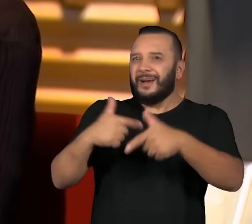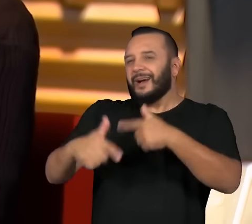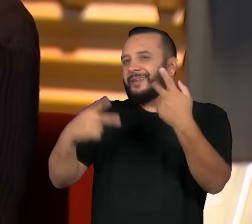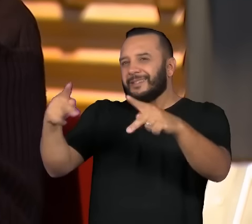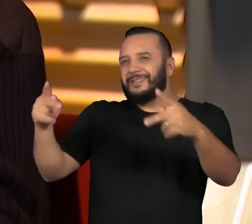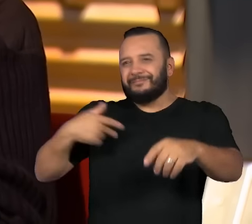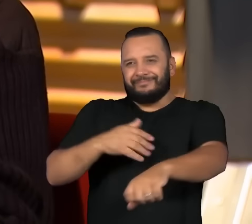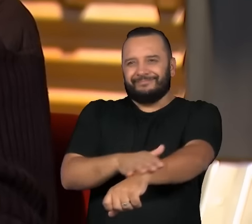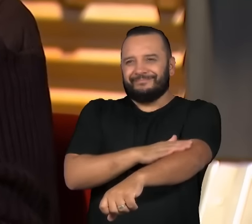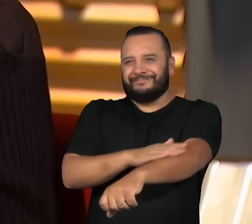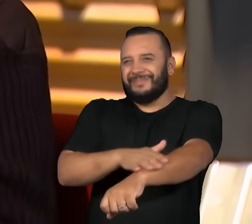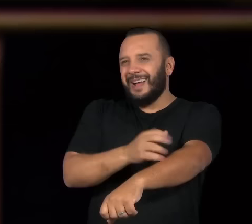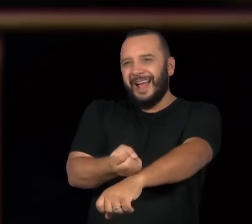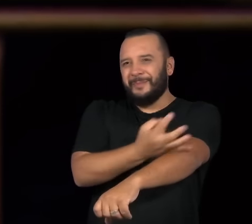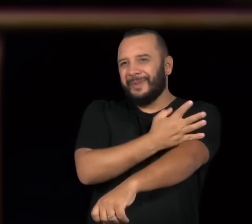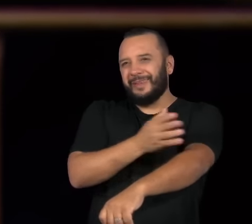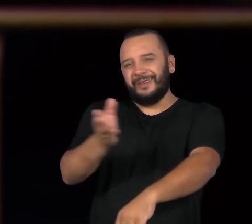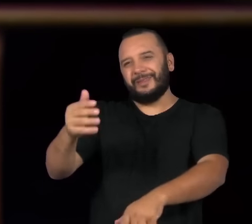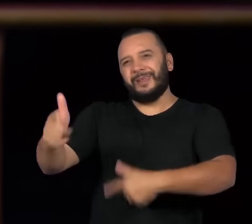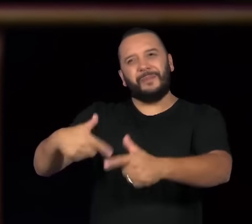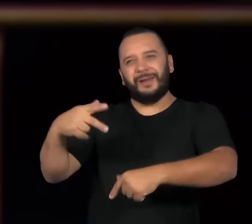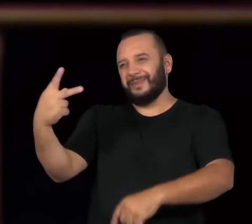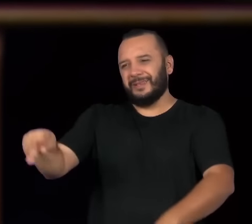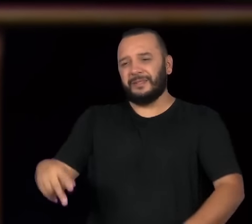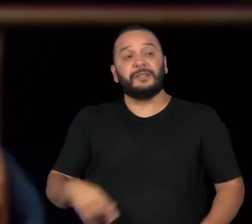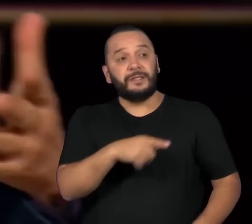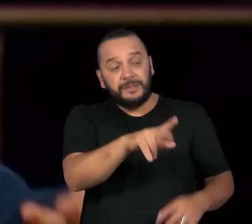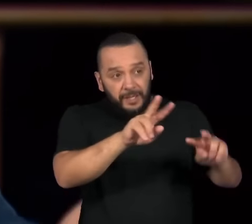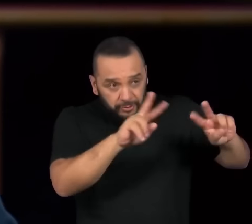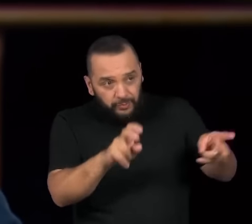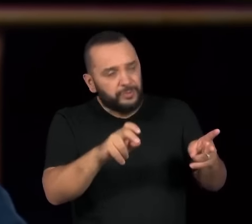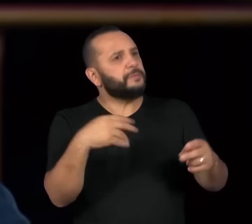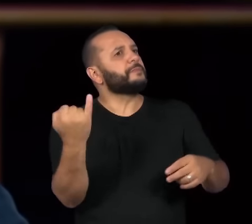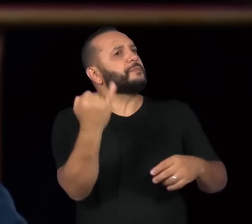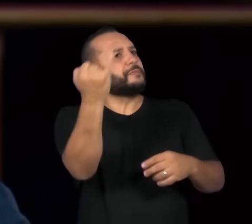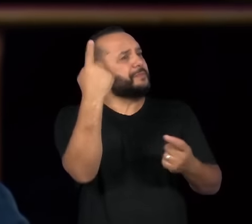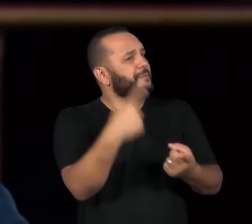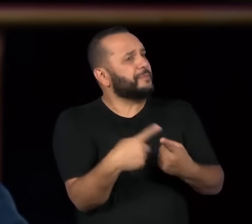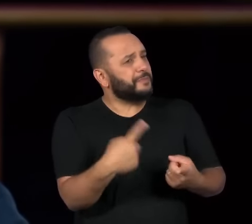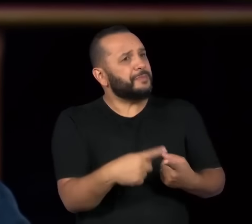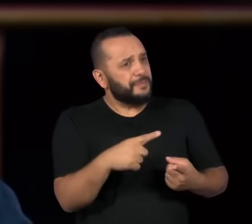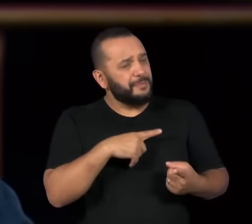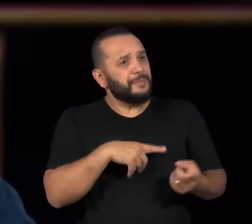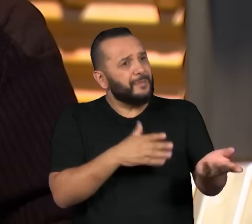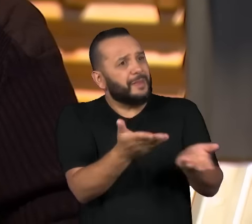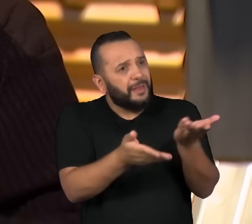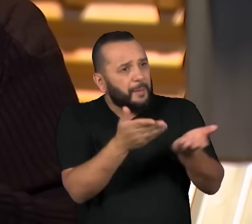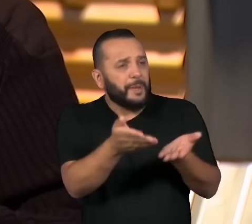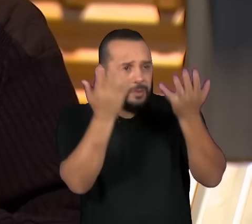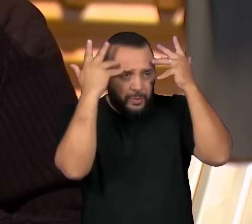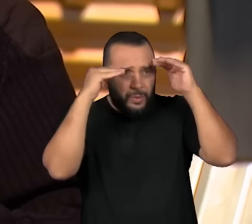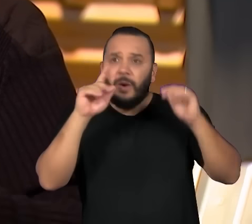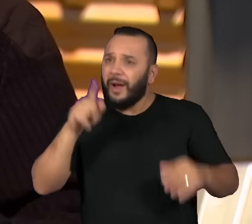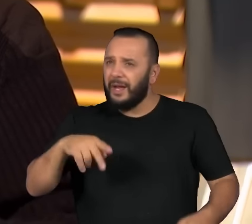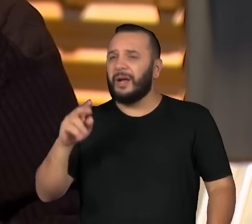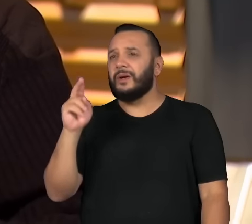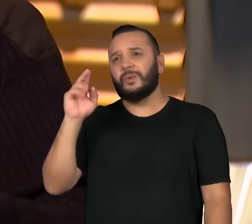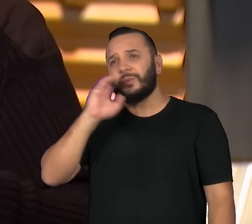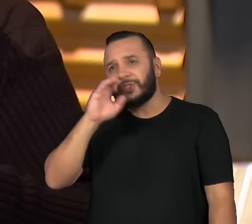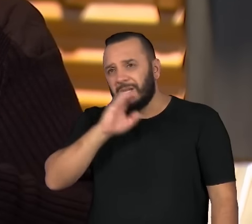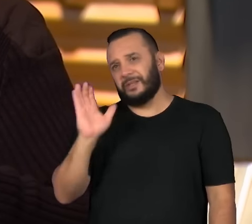Até arrepia, porque... Esse assunto é tão necessário Muito. e com tanta gente fazendo mesmo. E é urgente, Marcelo, é muito urgente. A